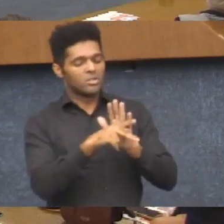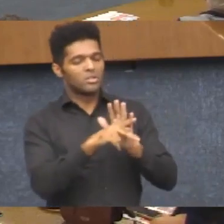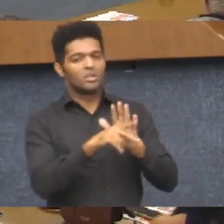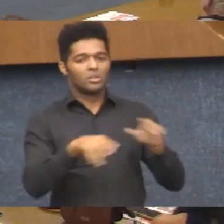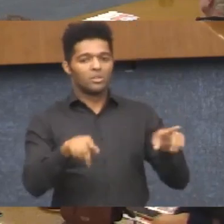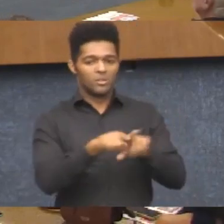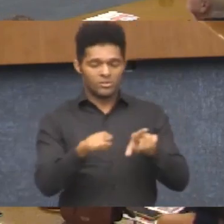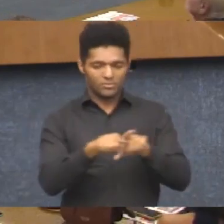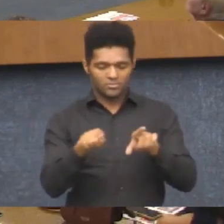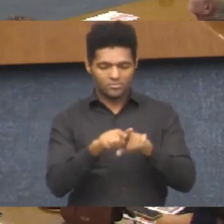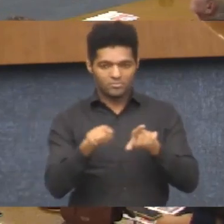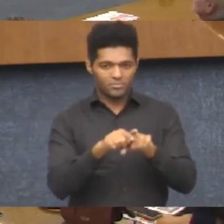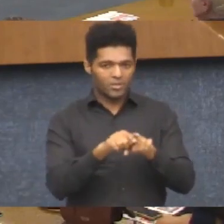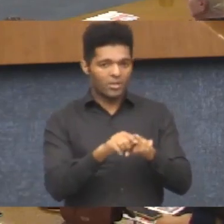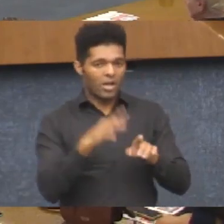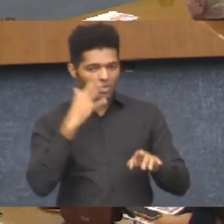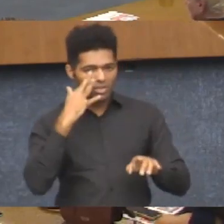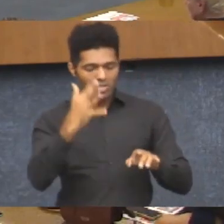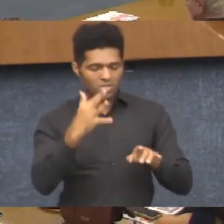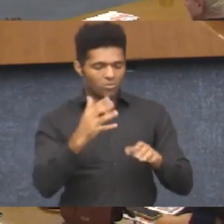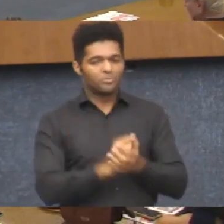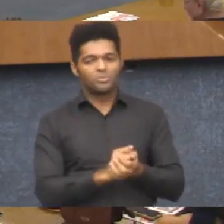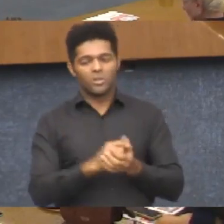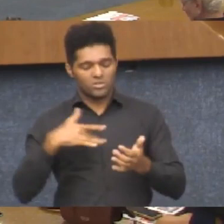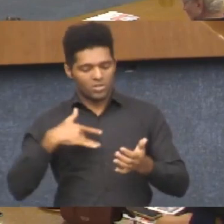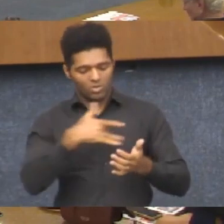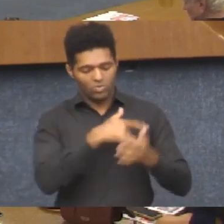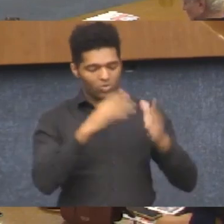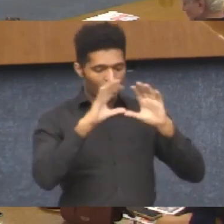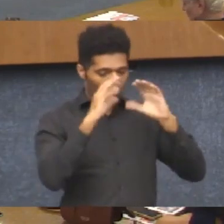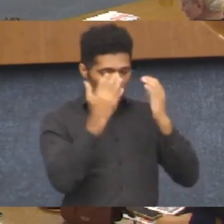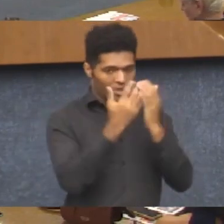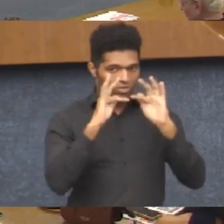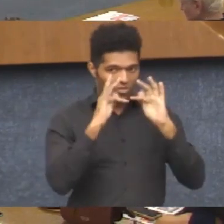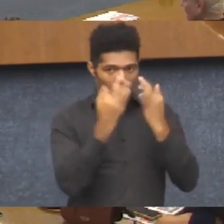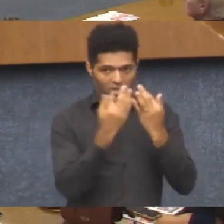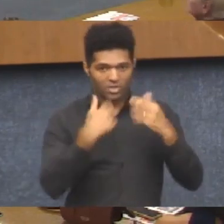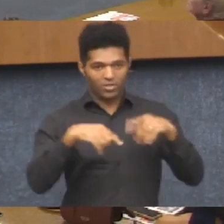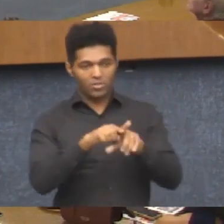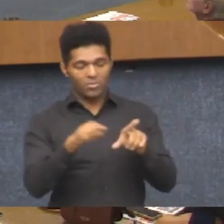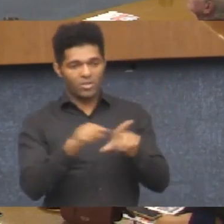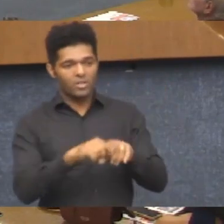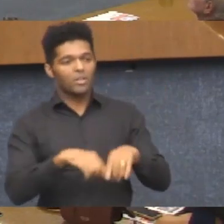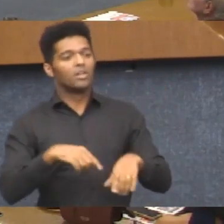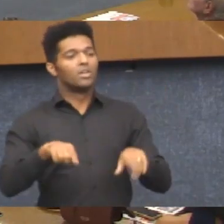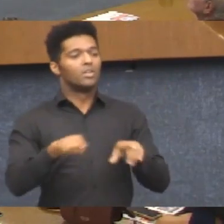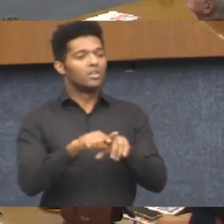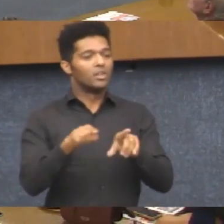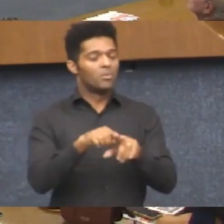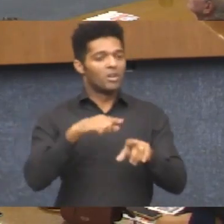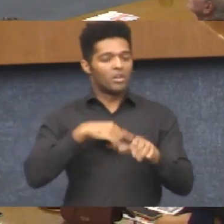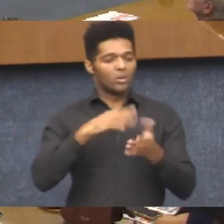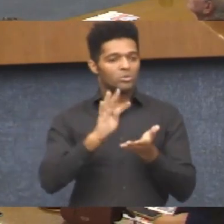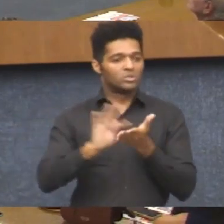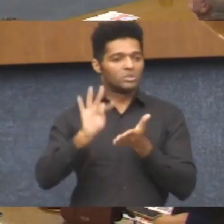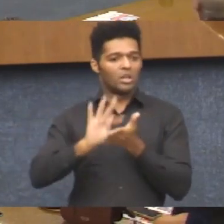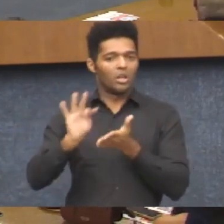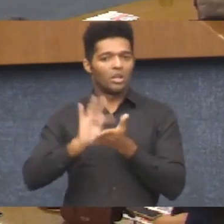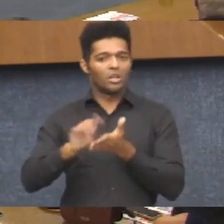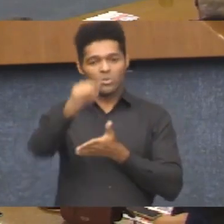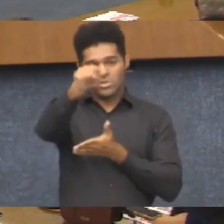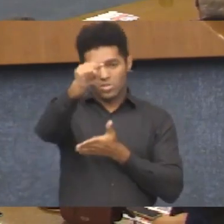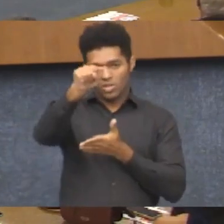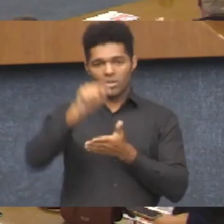lá do Centro de Saúde Cícero Delfonso, e agora está aqui com a gente na Câmara. Nós temos também o pessoal do nível médio da enfermagem, os técnicos de enfermagem. Tem a Terezinha,